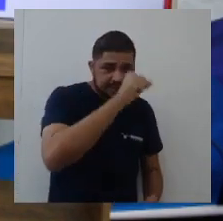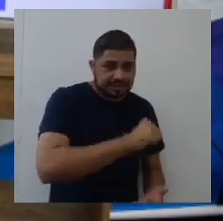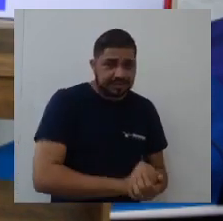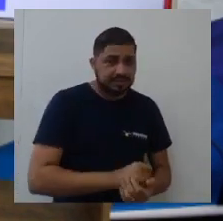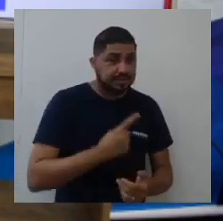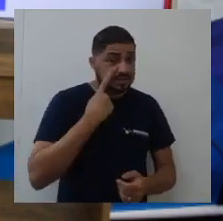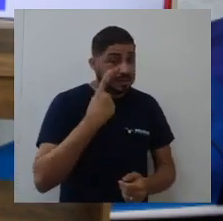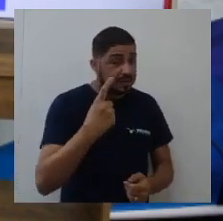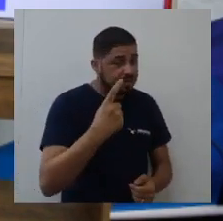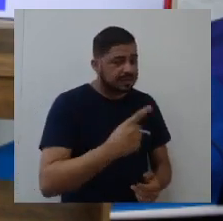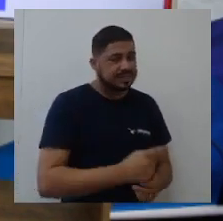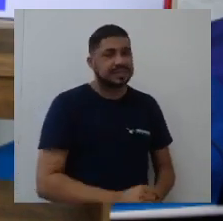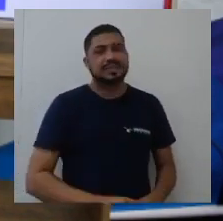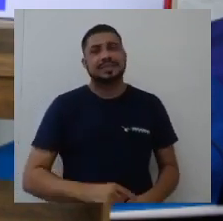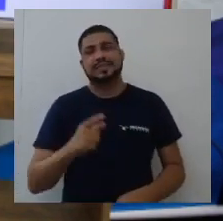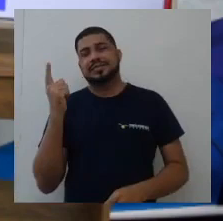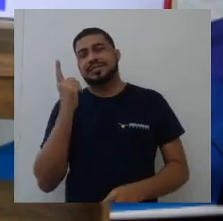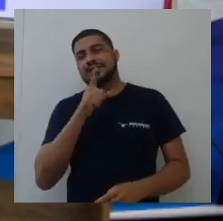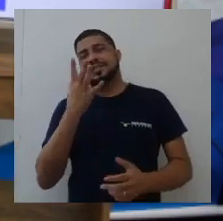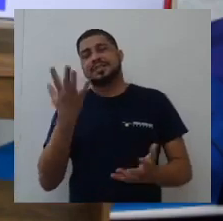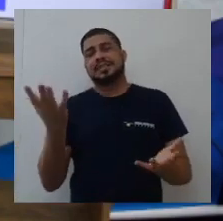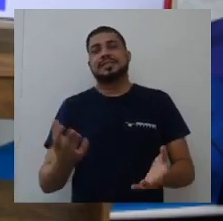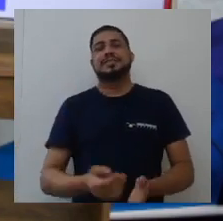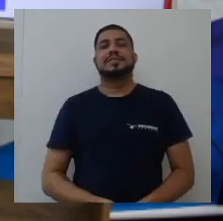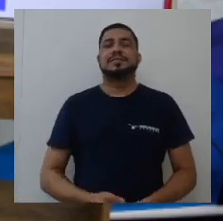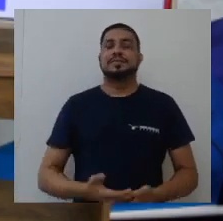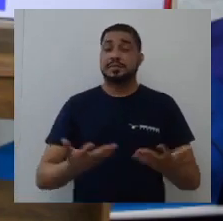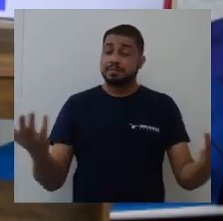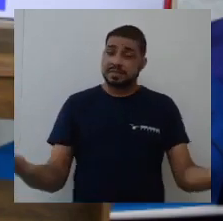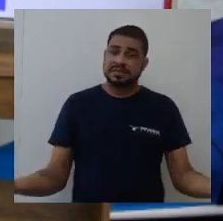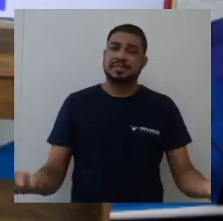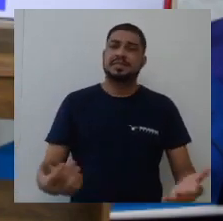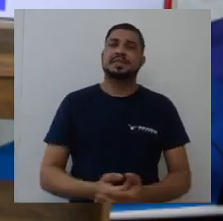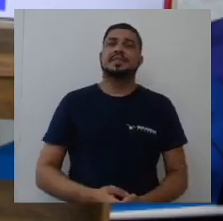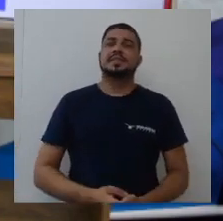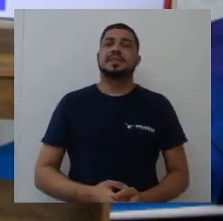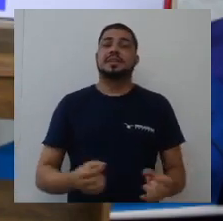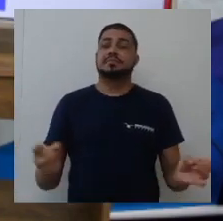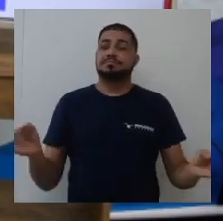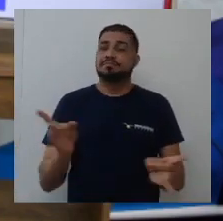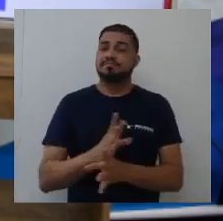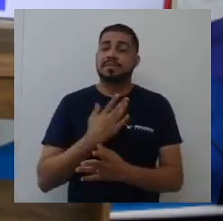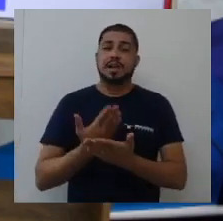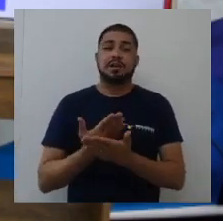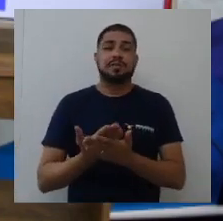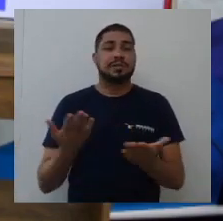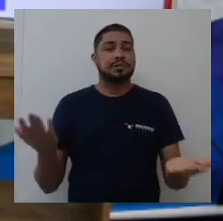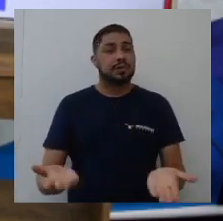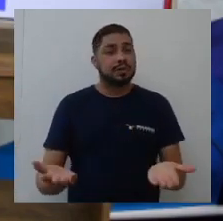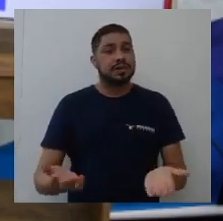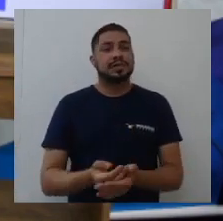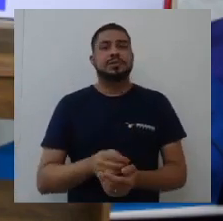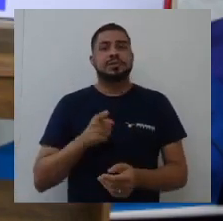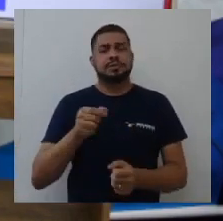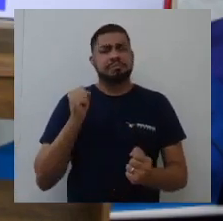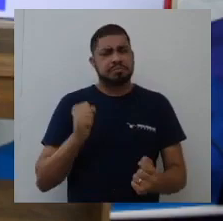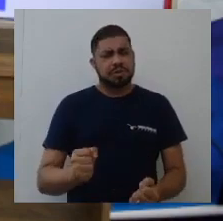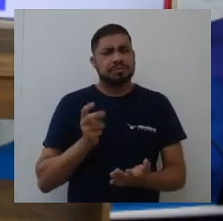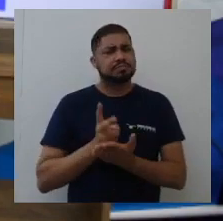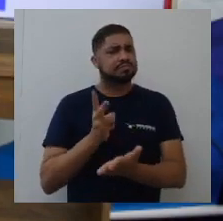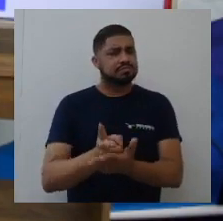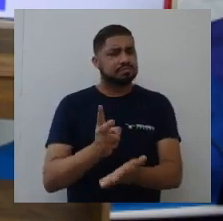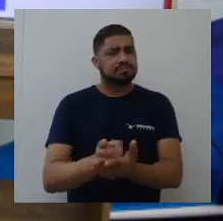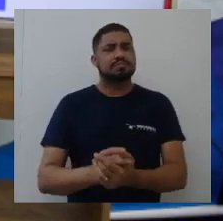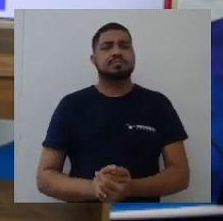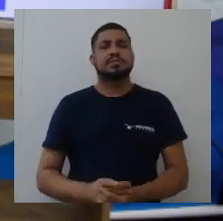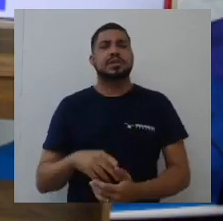Se ligou? Beleza, galera? É isso aí. A gente vai encerrando a nossa aula por aqui. e você pode continuar curtindo o